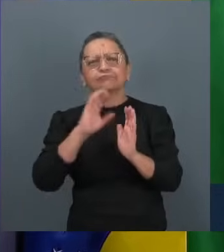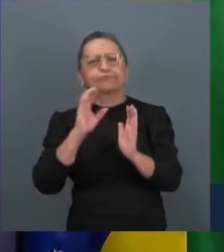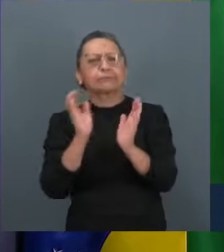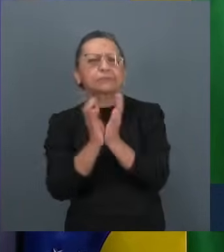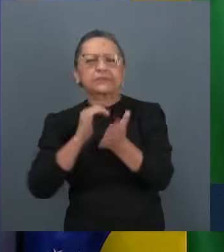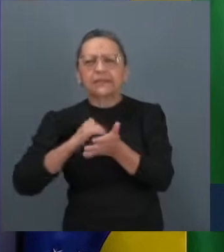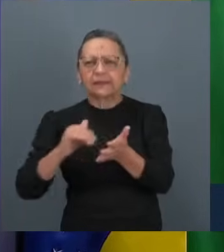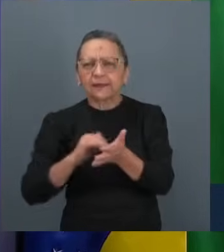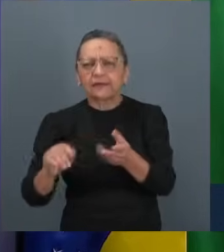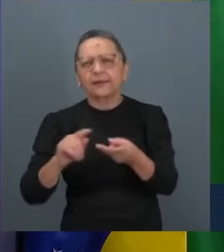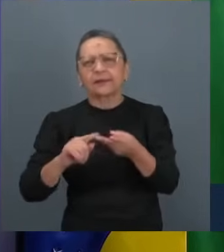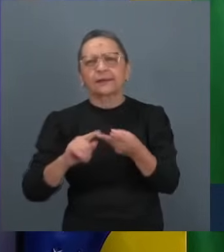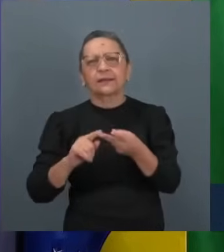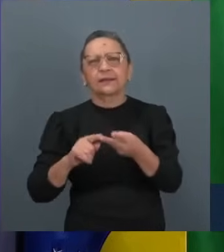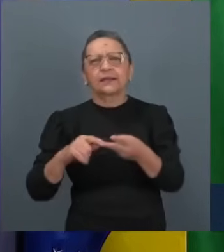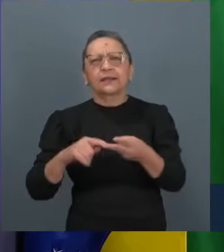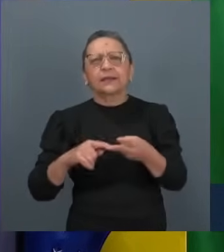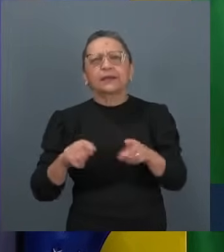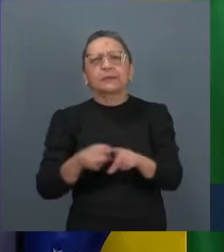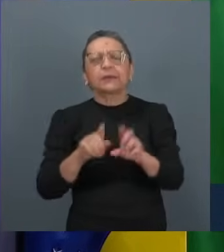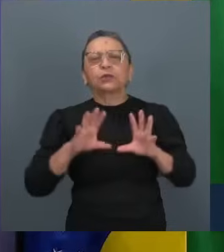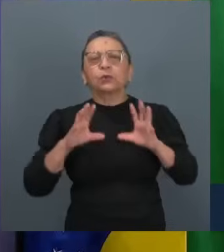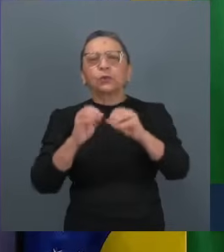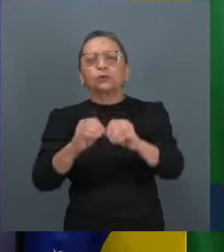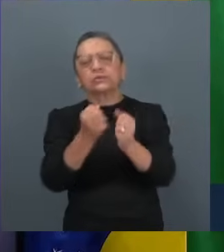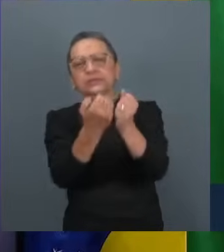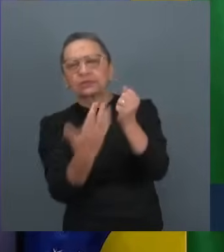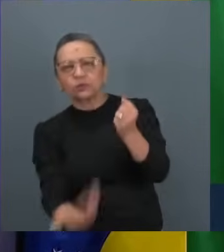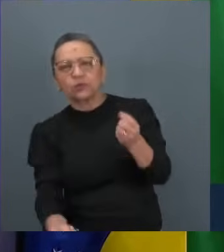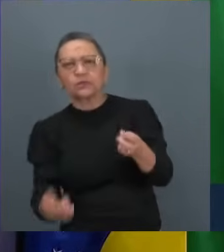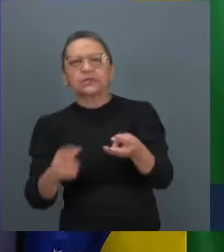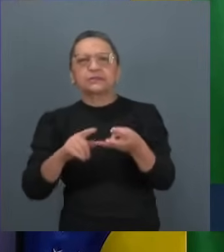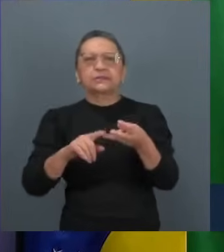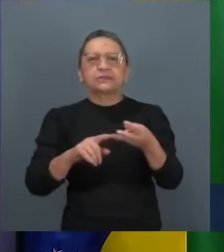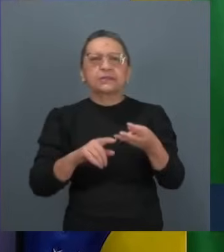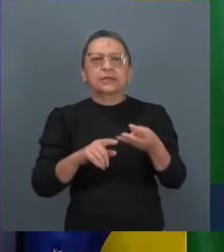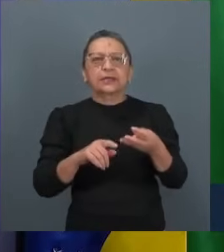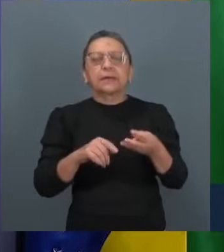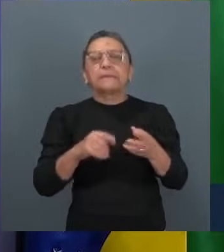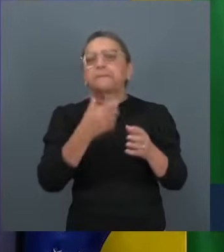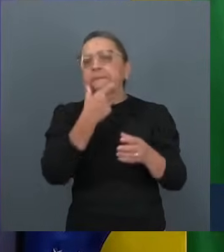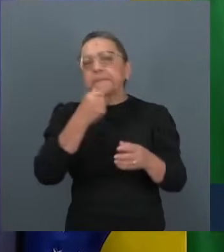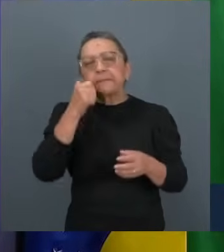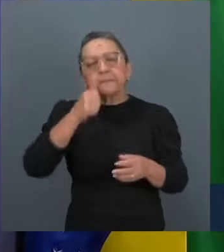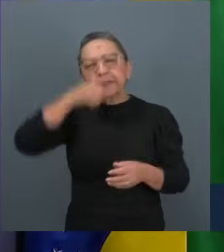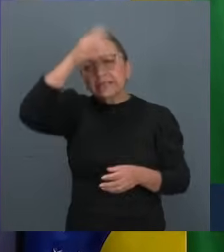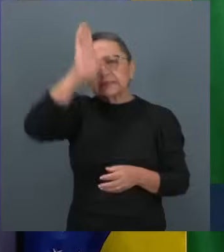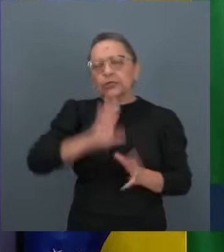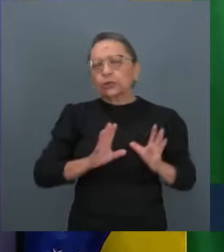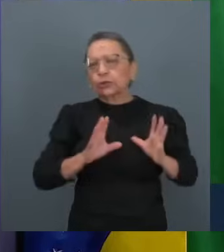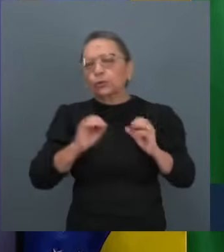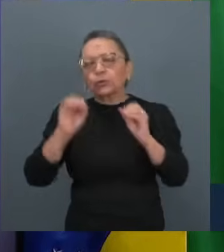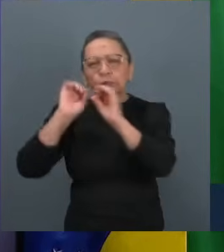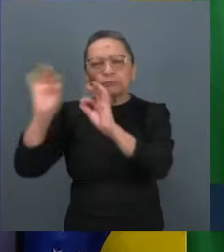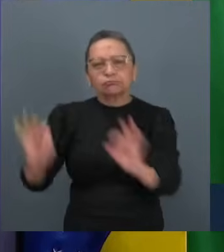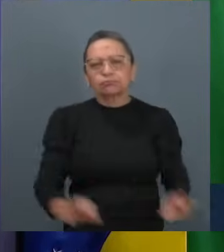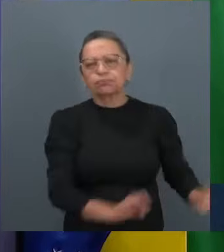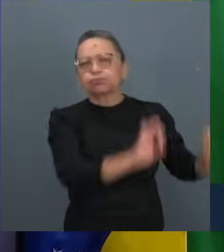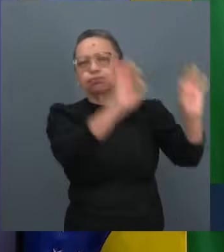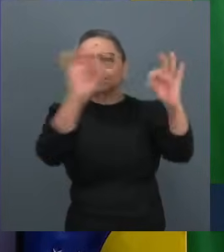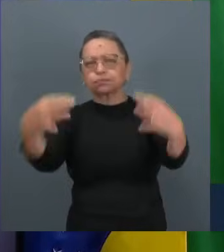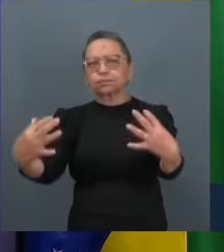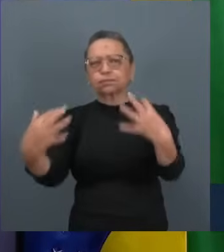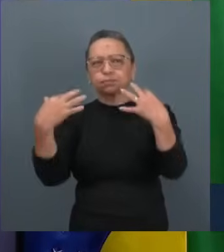Mesa, os funcionários dessa casa, assessores, brasileiras e brasileiros, senhor presidente, que